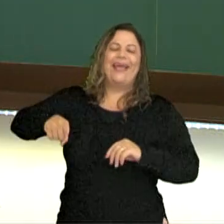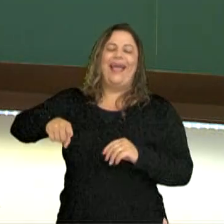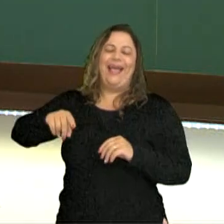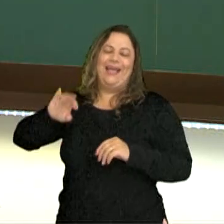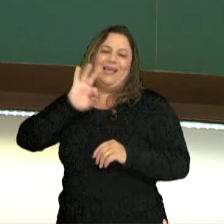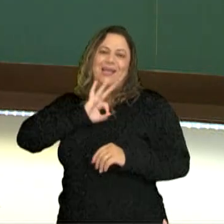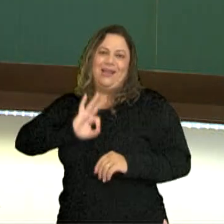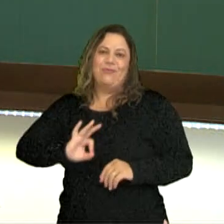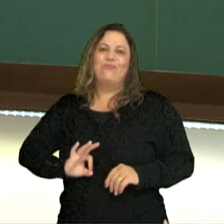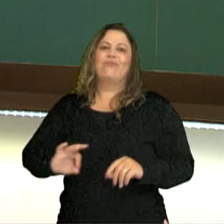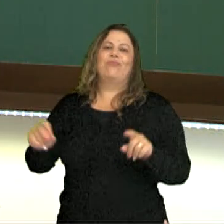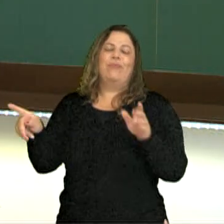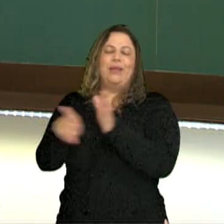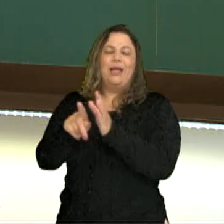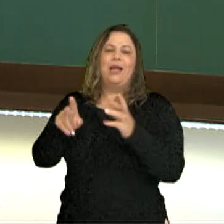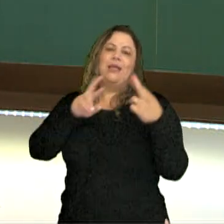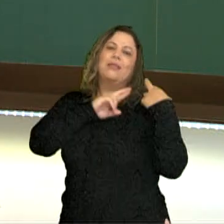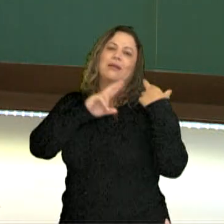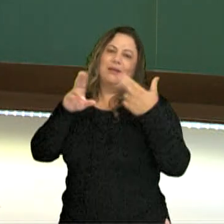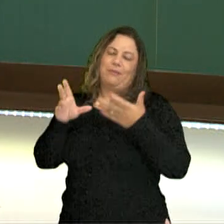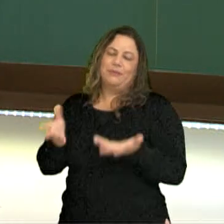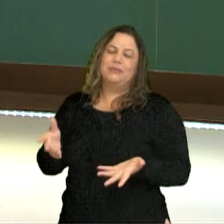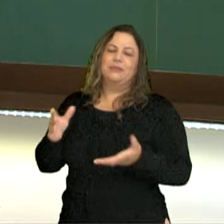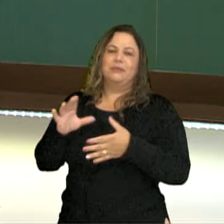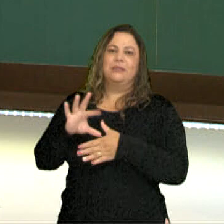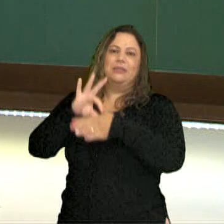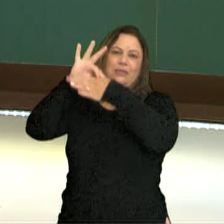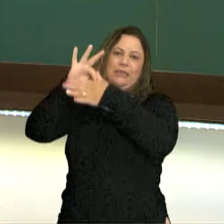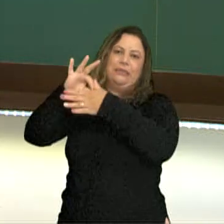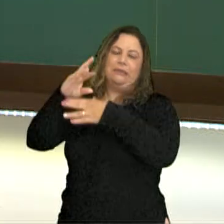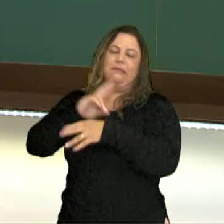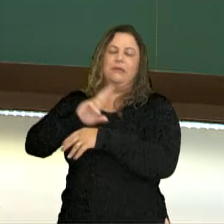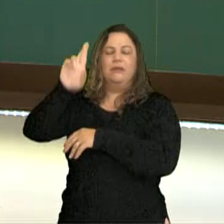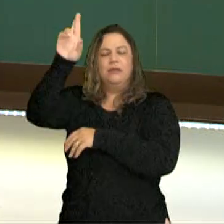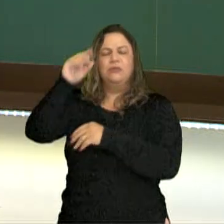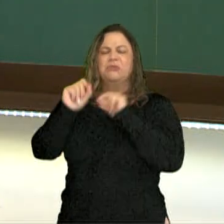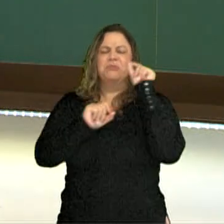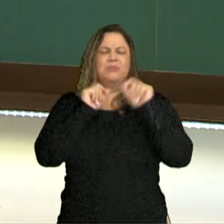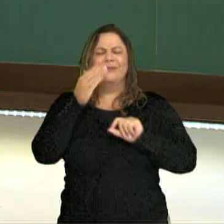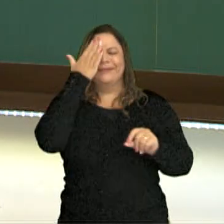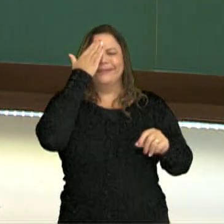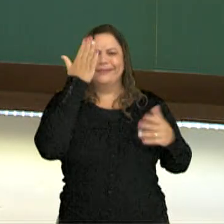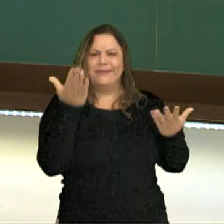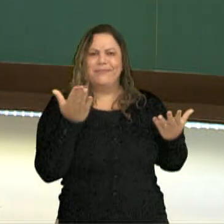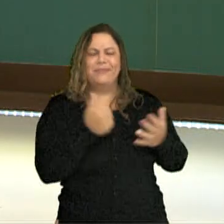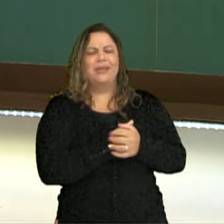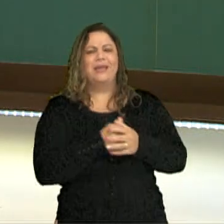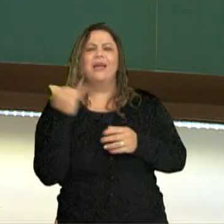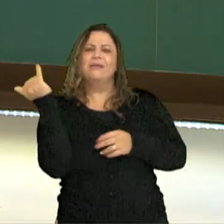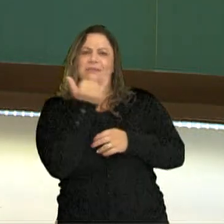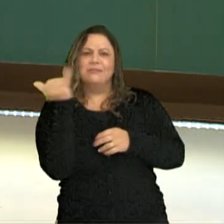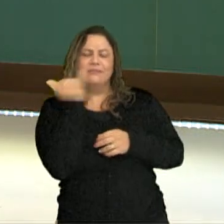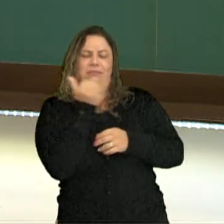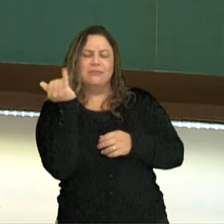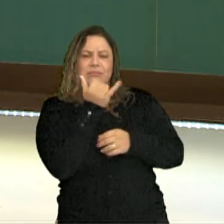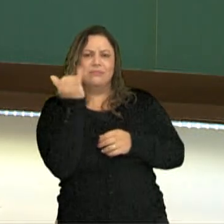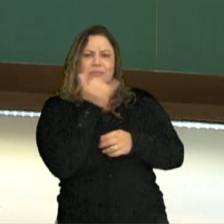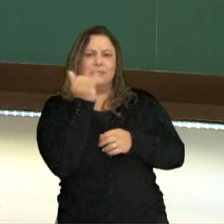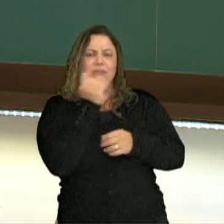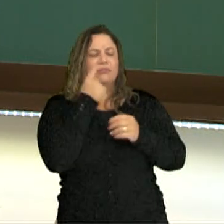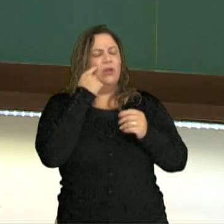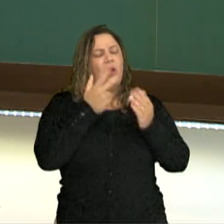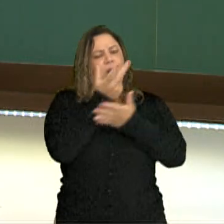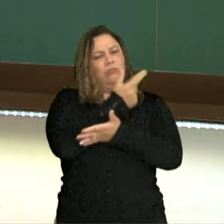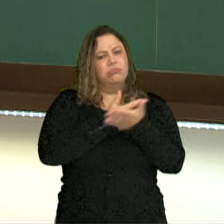representantes religiosos. E como as pessoas sabiam o que acontecia na Bíblia, o que relatava a Bíblia? Através dos afrescos nas paredes